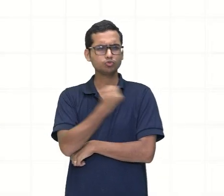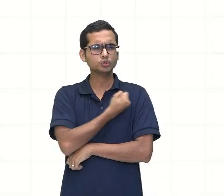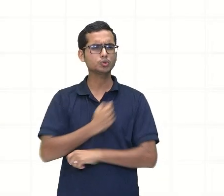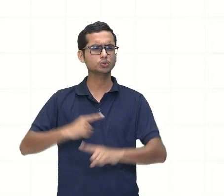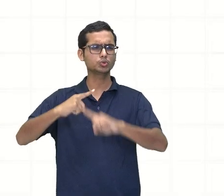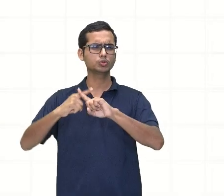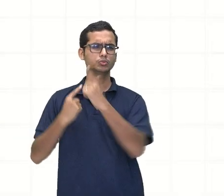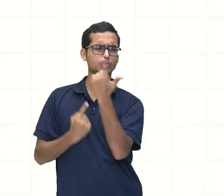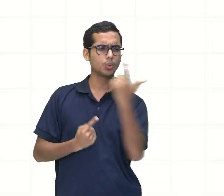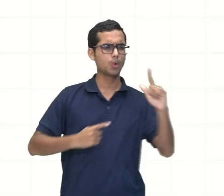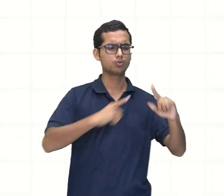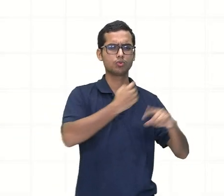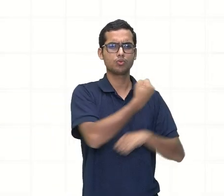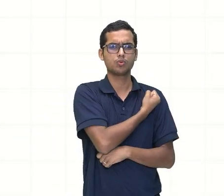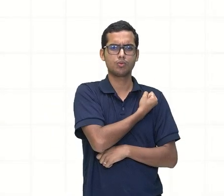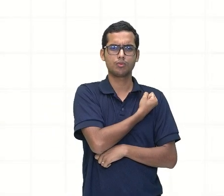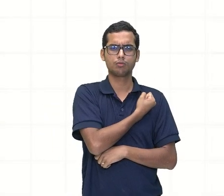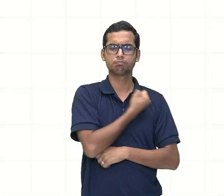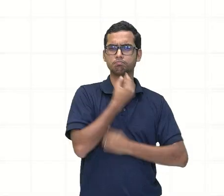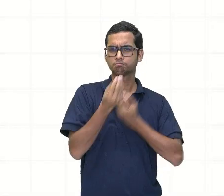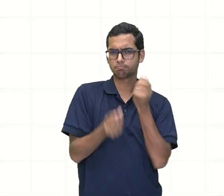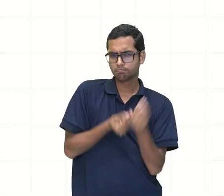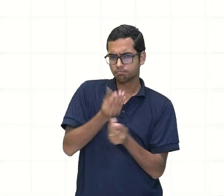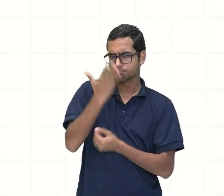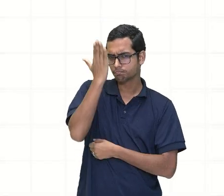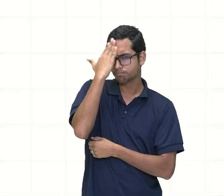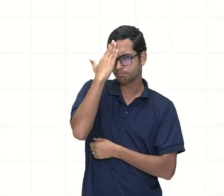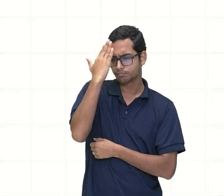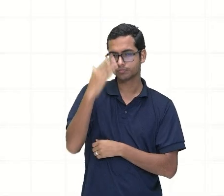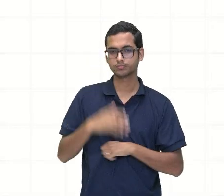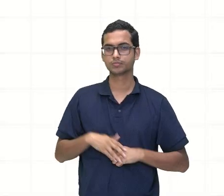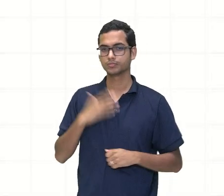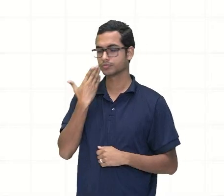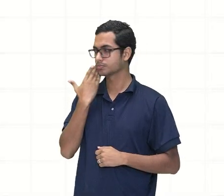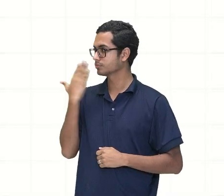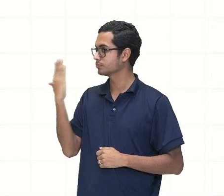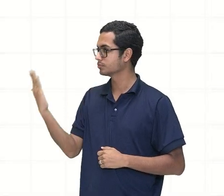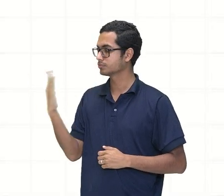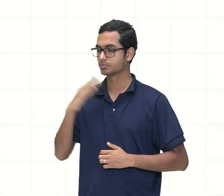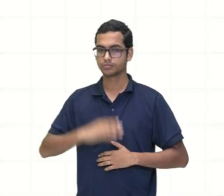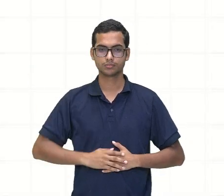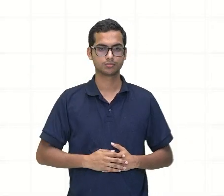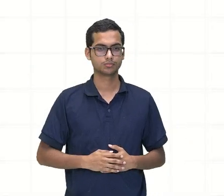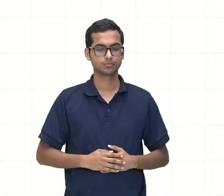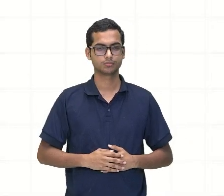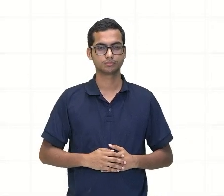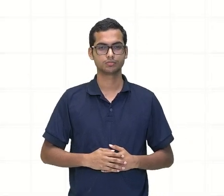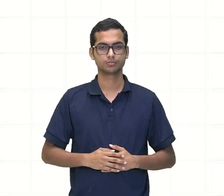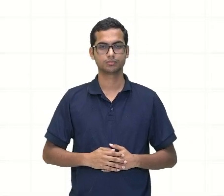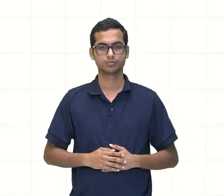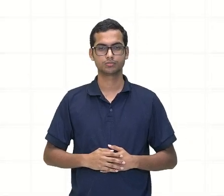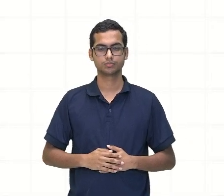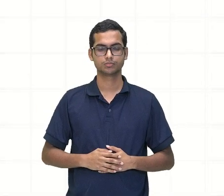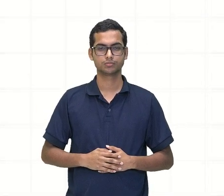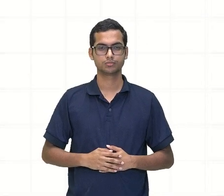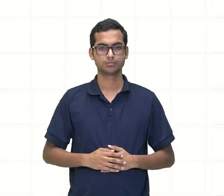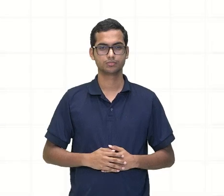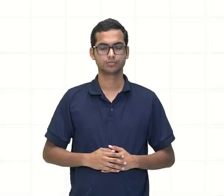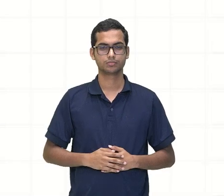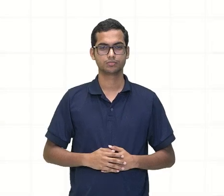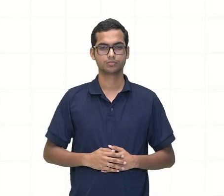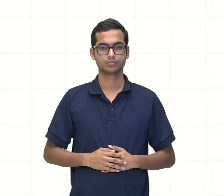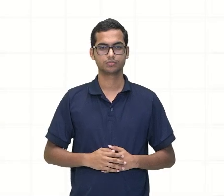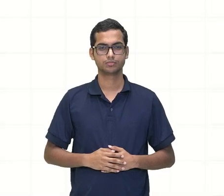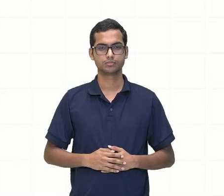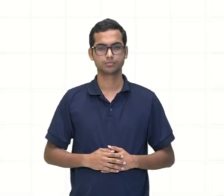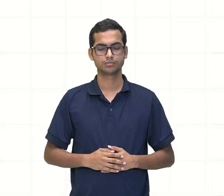de outro? Tá? Como é que eu faço para saber se um número é múltiplo de outro? Para saber se um número é múltiplo de outro,